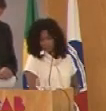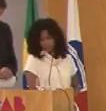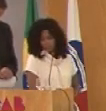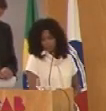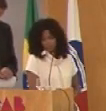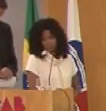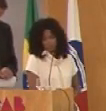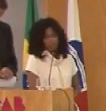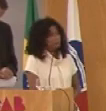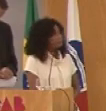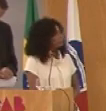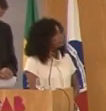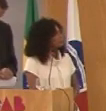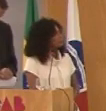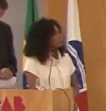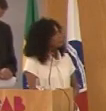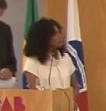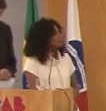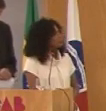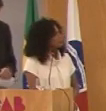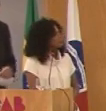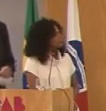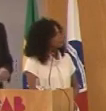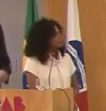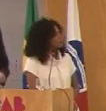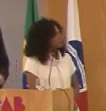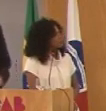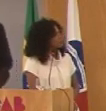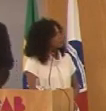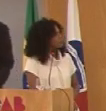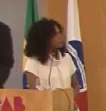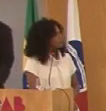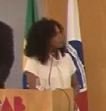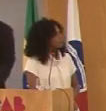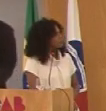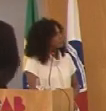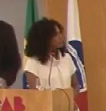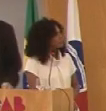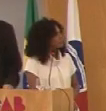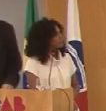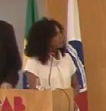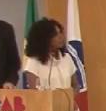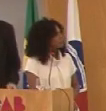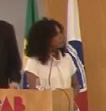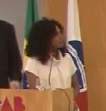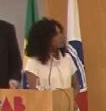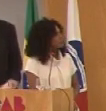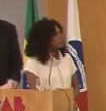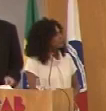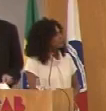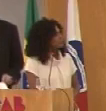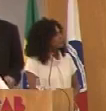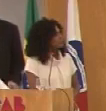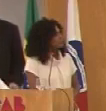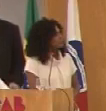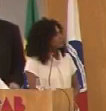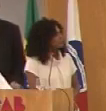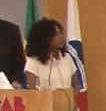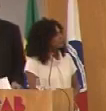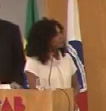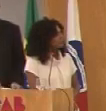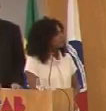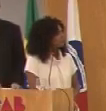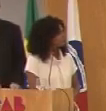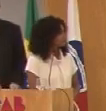e no momento que, nas palavras do Dr. Luiz Davidovich, que é o